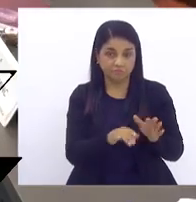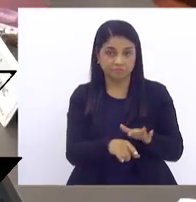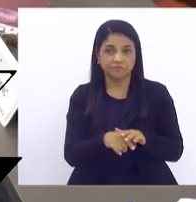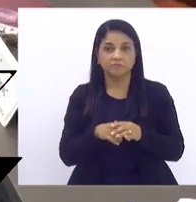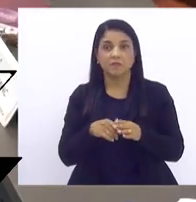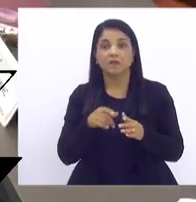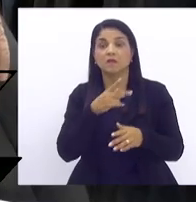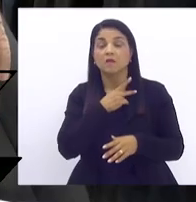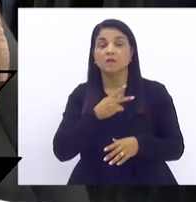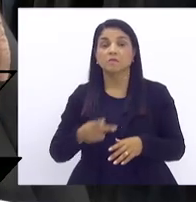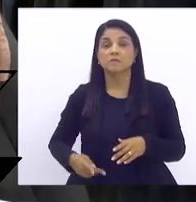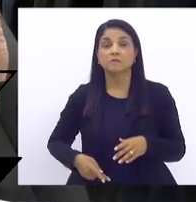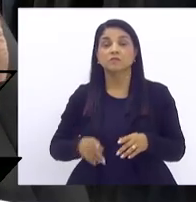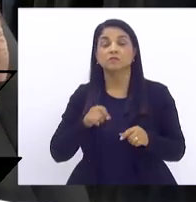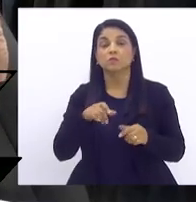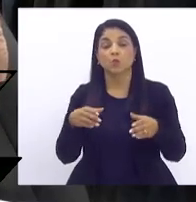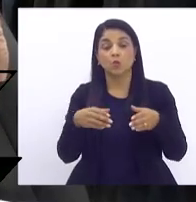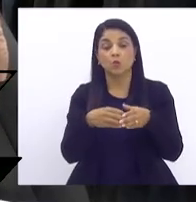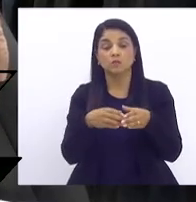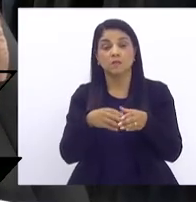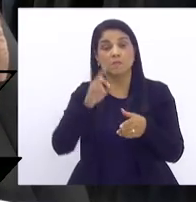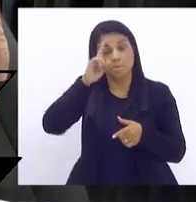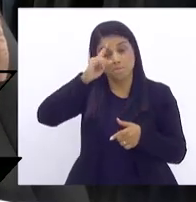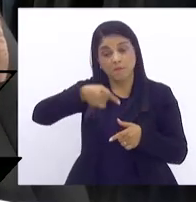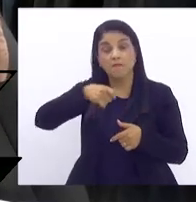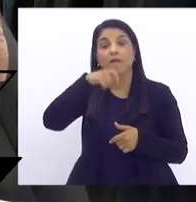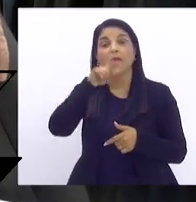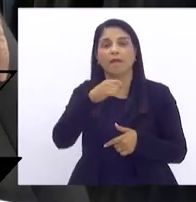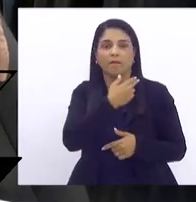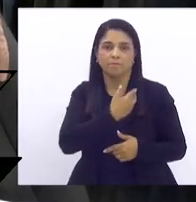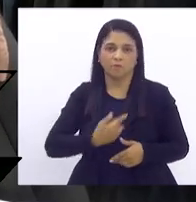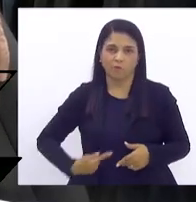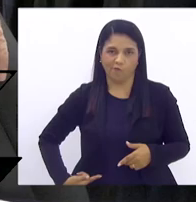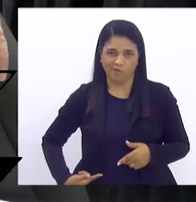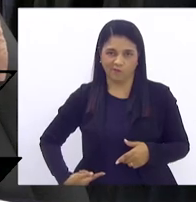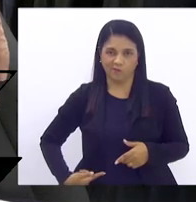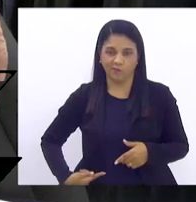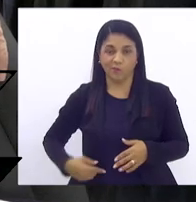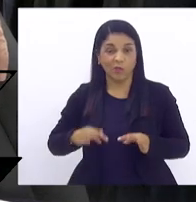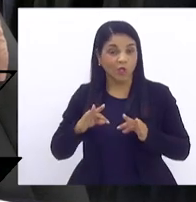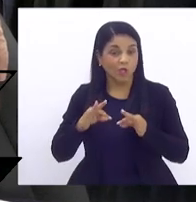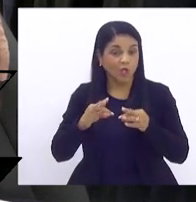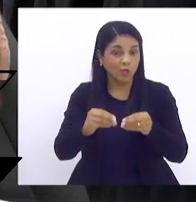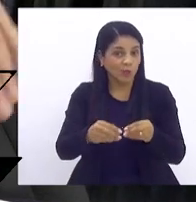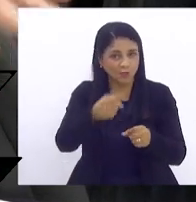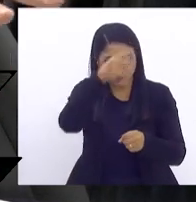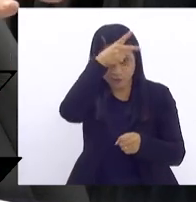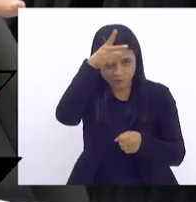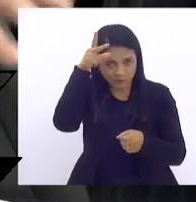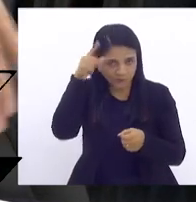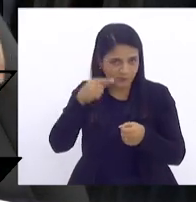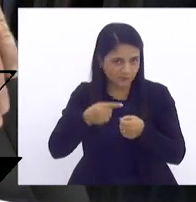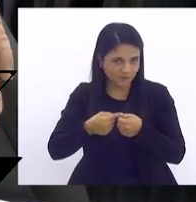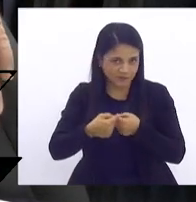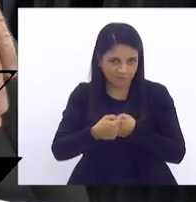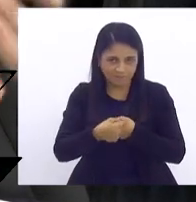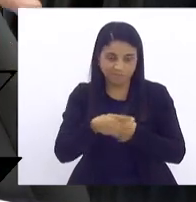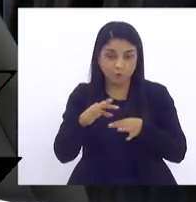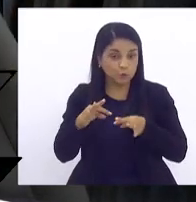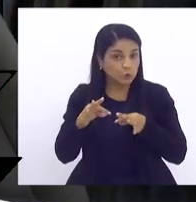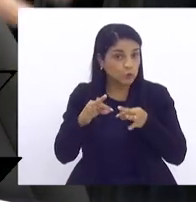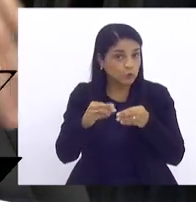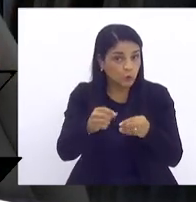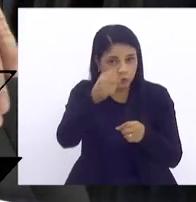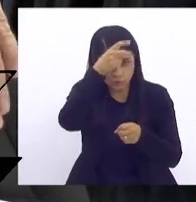o Conselho é o governador e todos os prefeitos da região metropolitana têm assento. Todos, perfeito, sem exceção. Não é